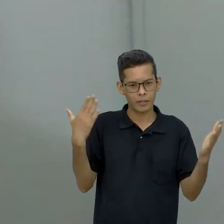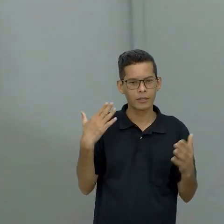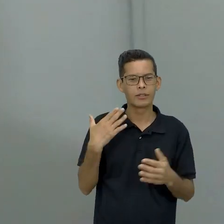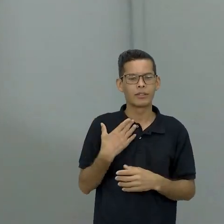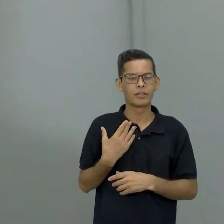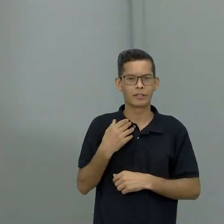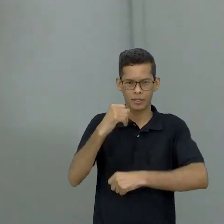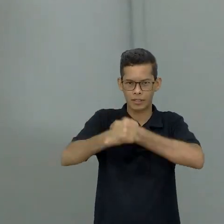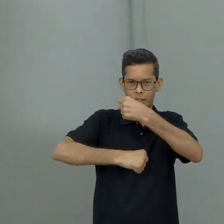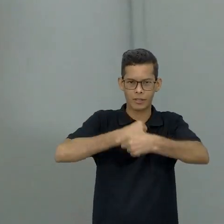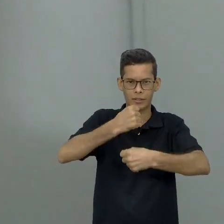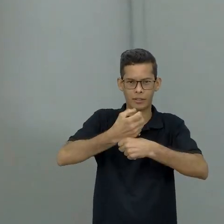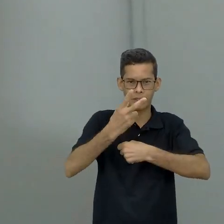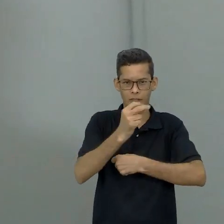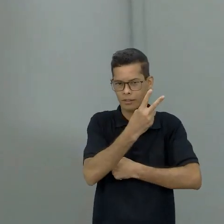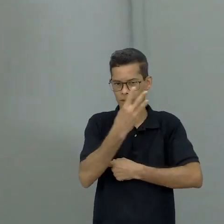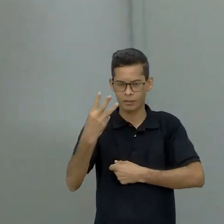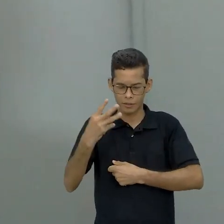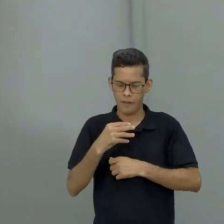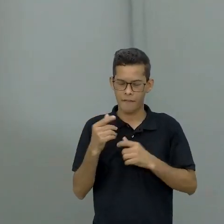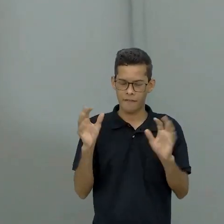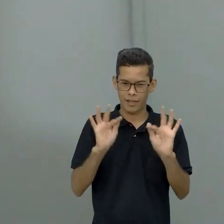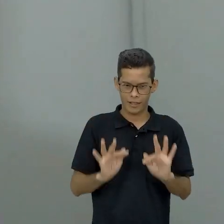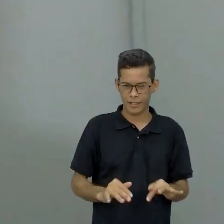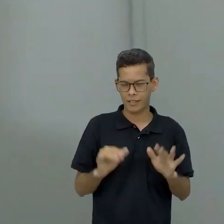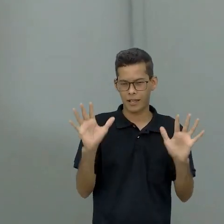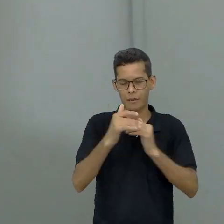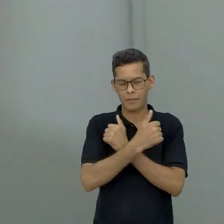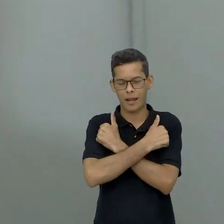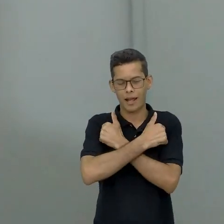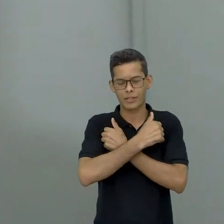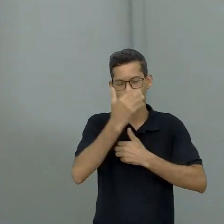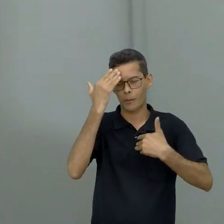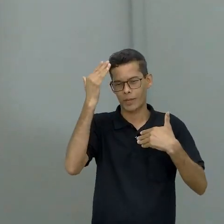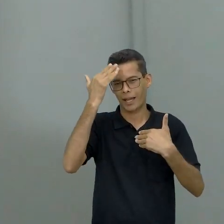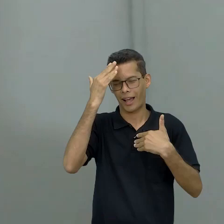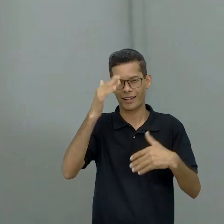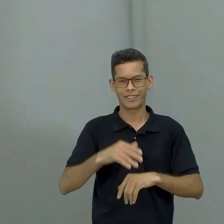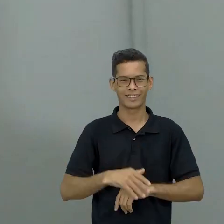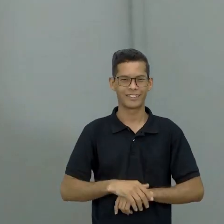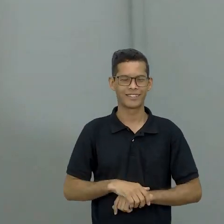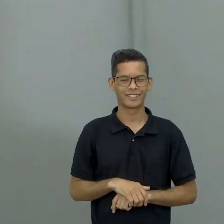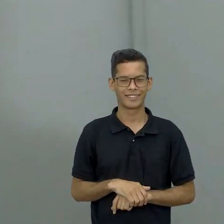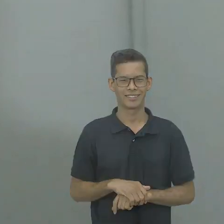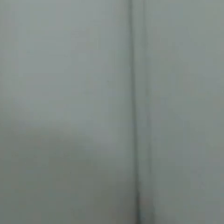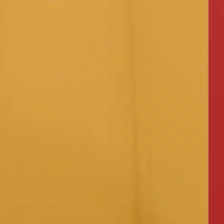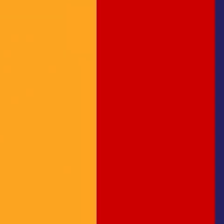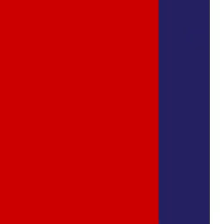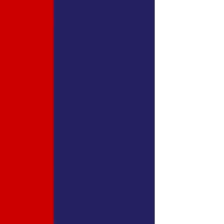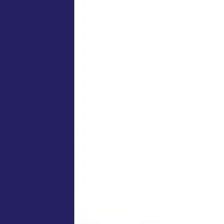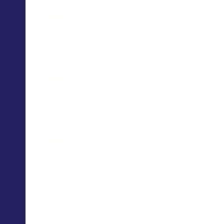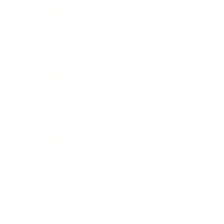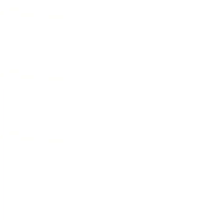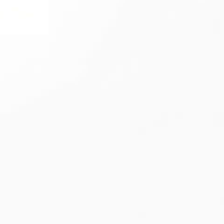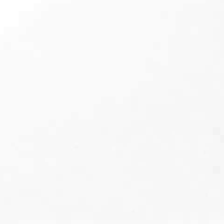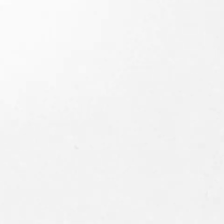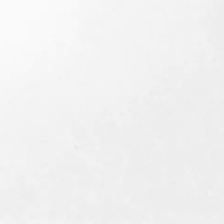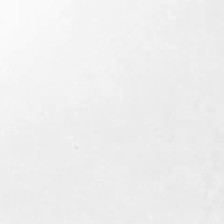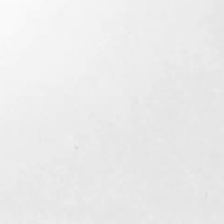próximo 2023. Um abraço a todos vocês. Muito obrigada.